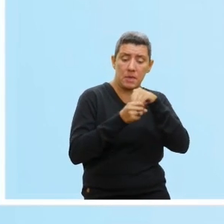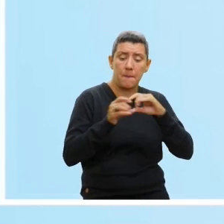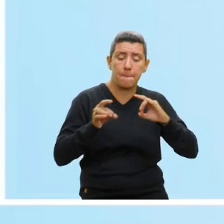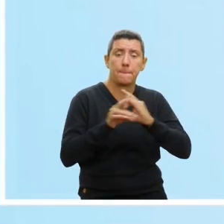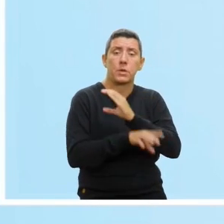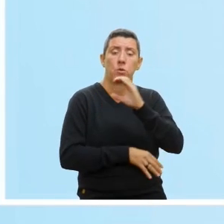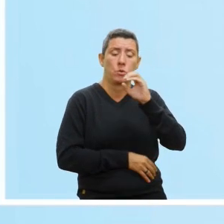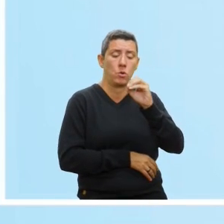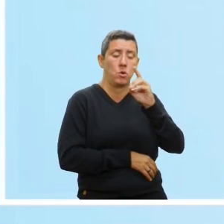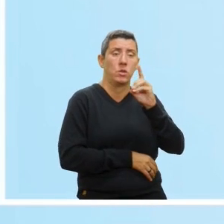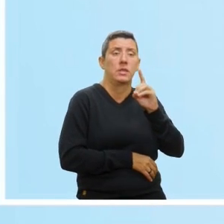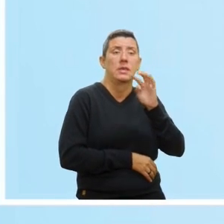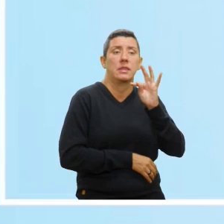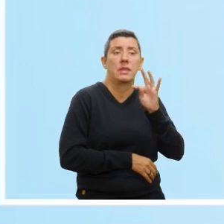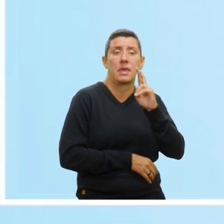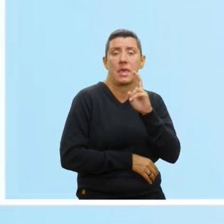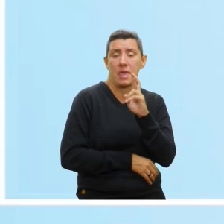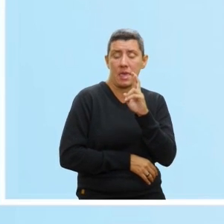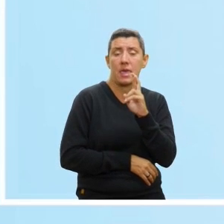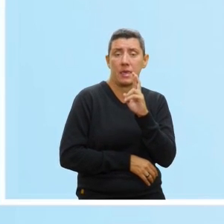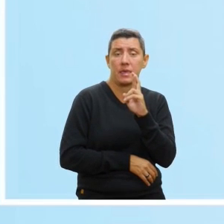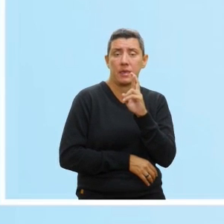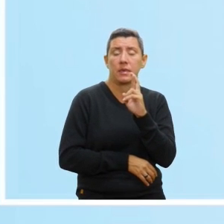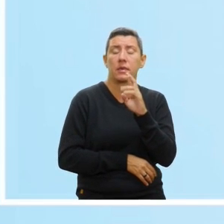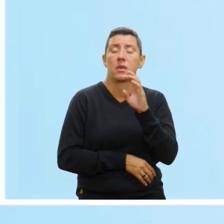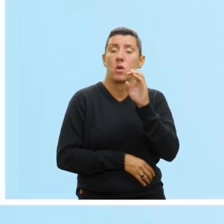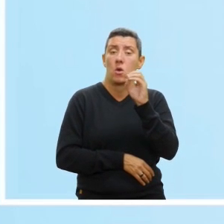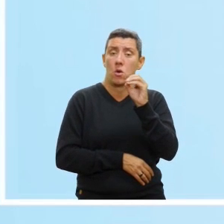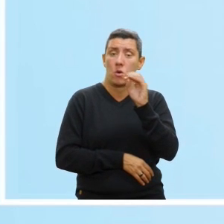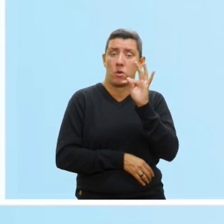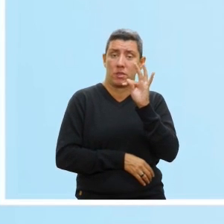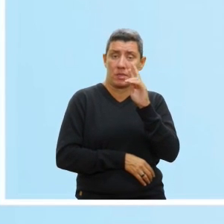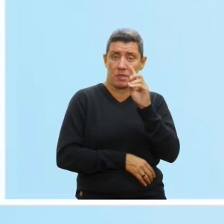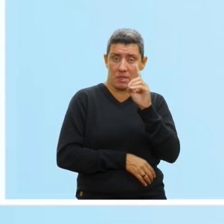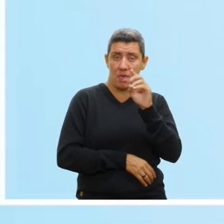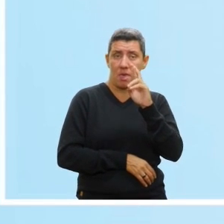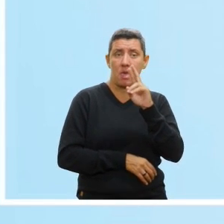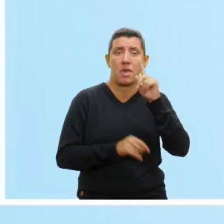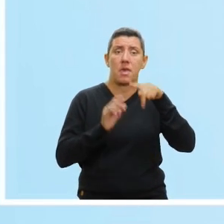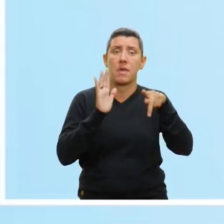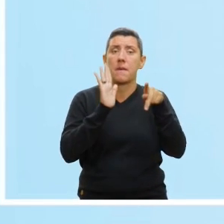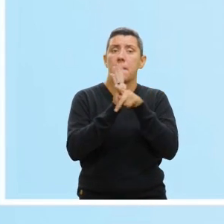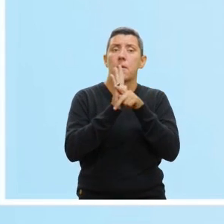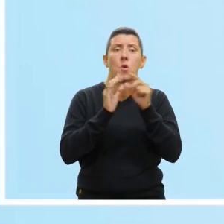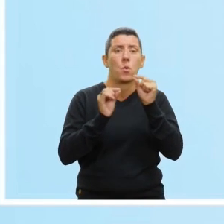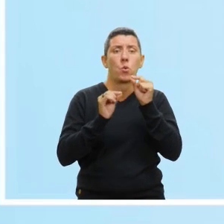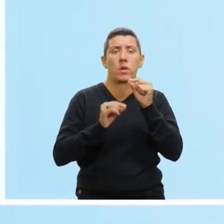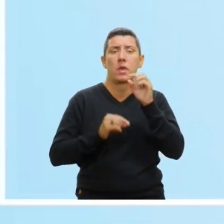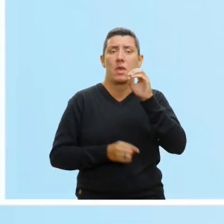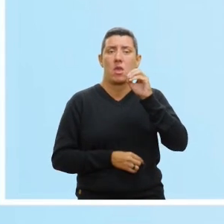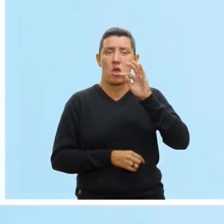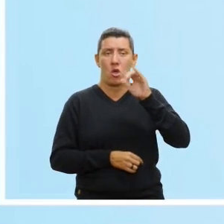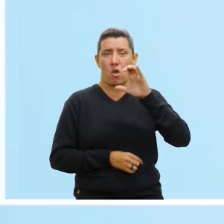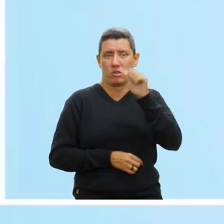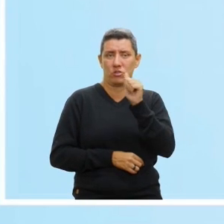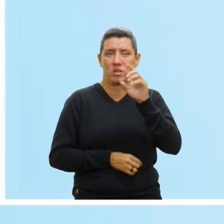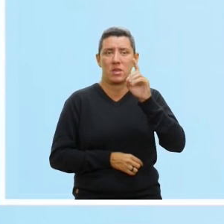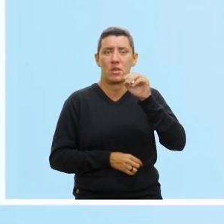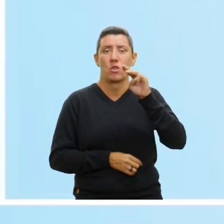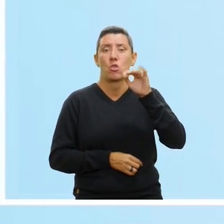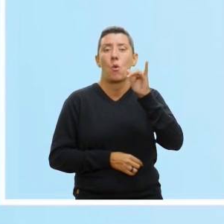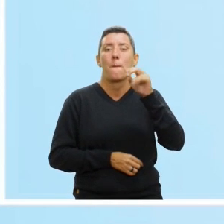O OTDR ele é uma função, né, a gente chama aqui, ele é o Optical Time Domain Reflectometer. Ele basicamente, a